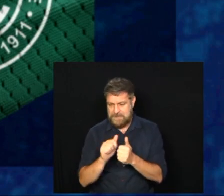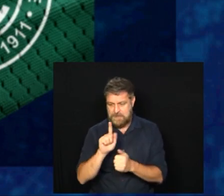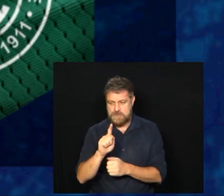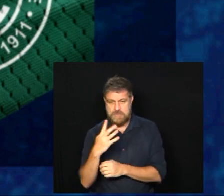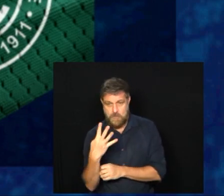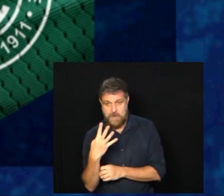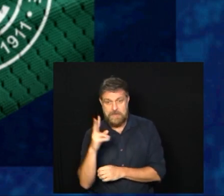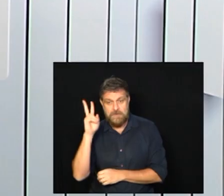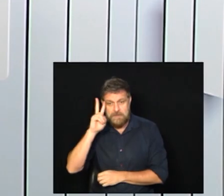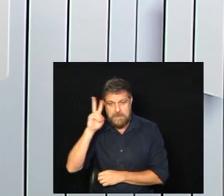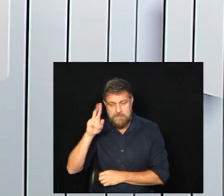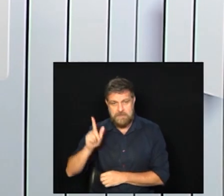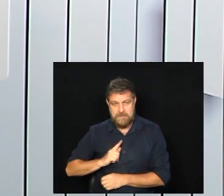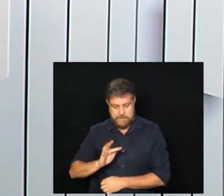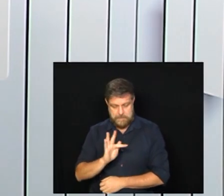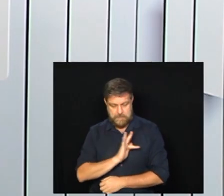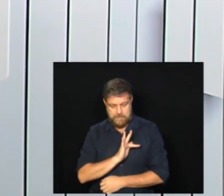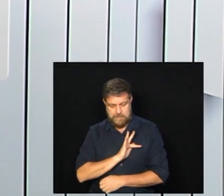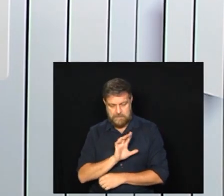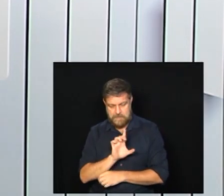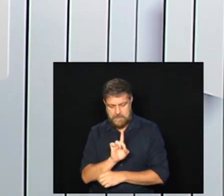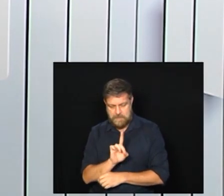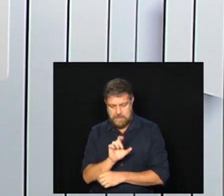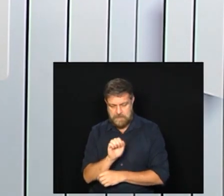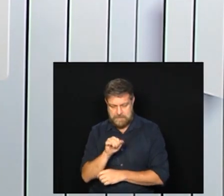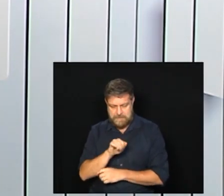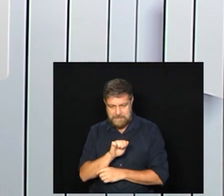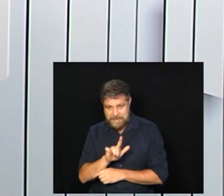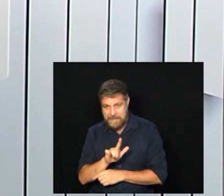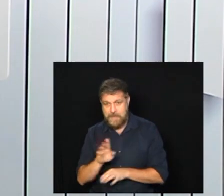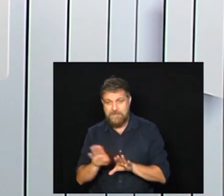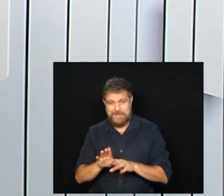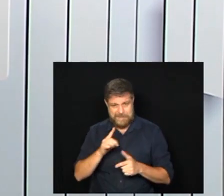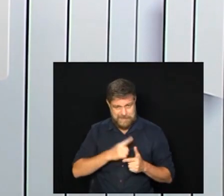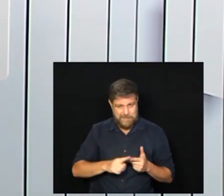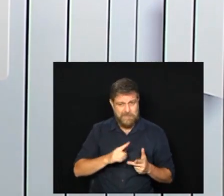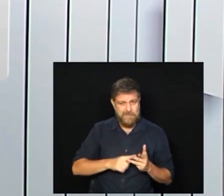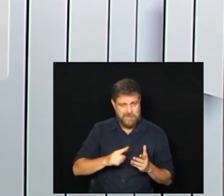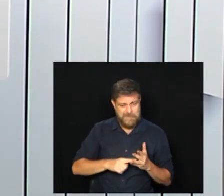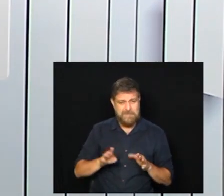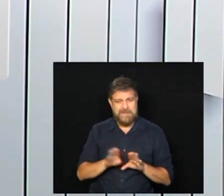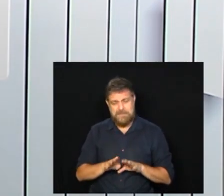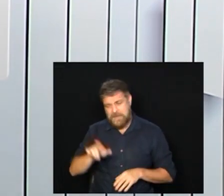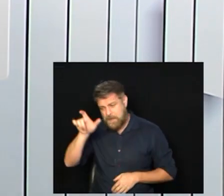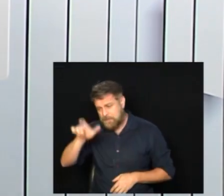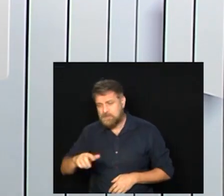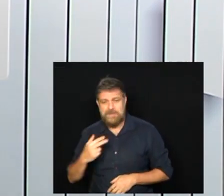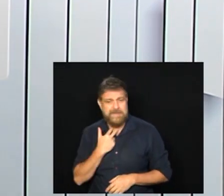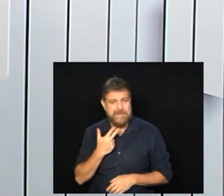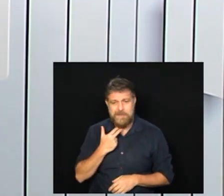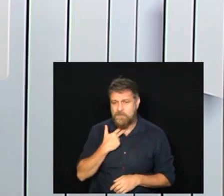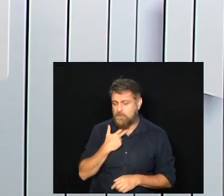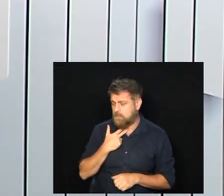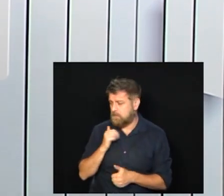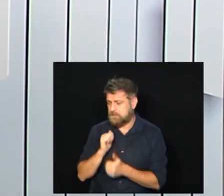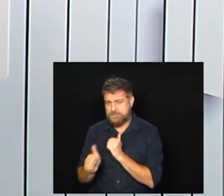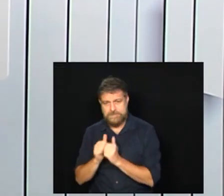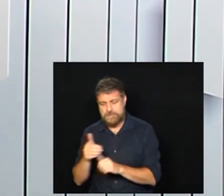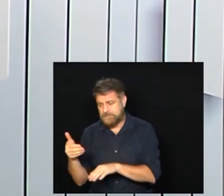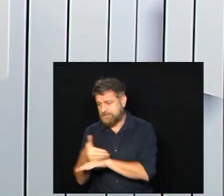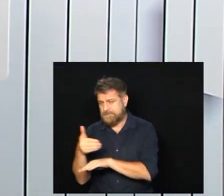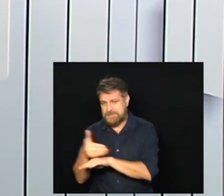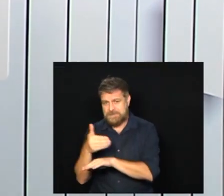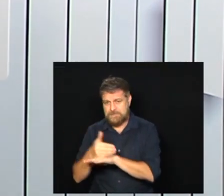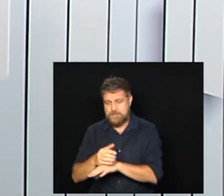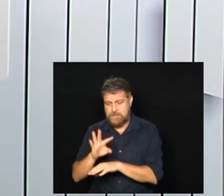G4. Lembrando que o técnico Daniel Paulista também tem os seus problemas, o zagueiro Ronaldo Alves está suspenso, então